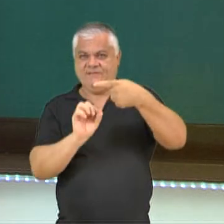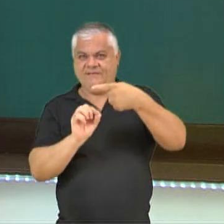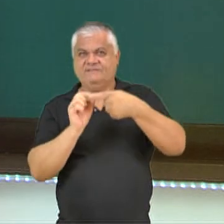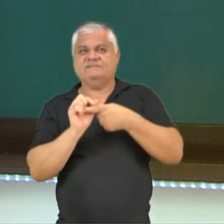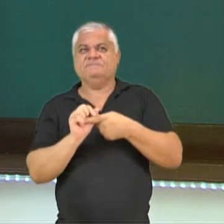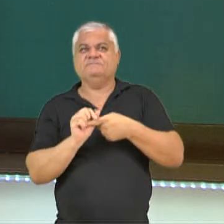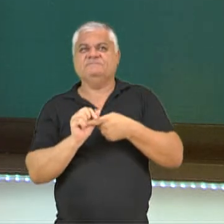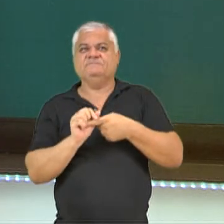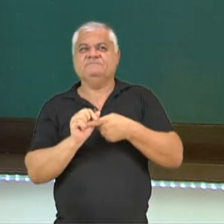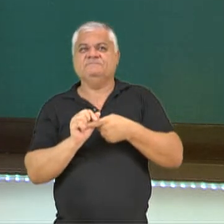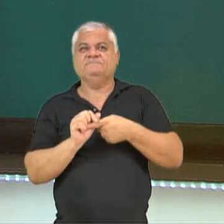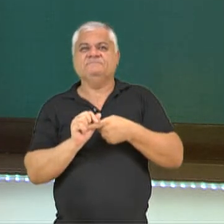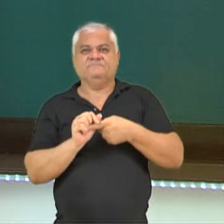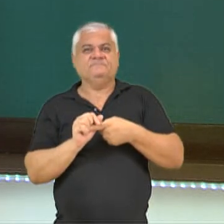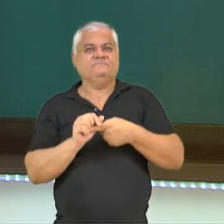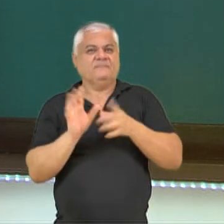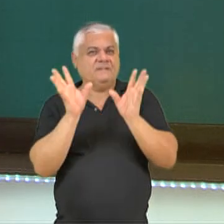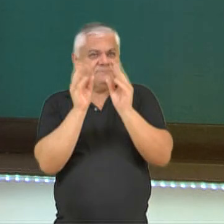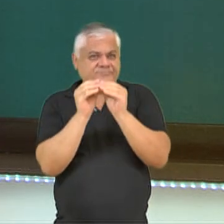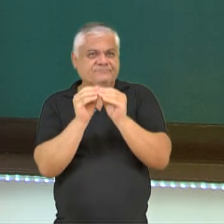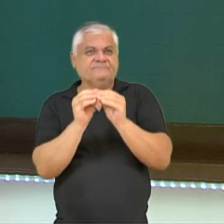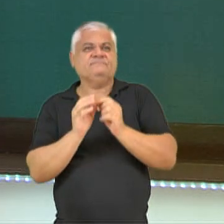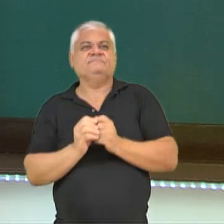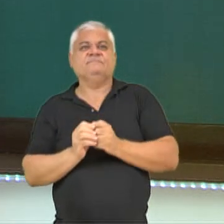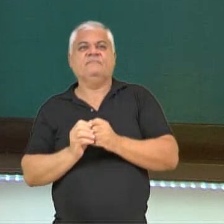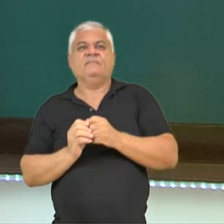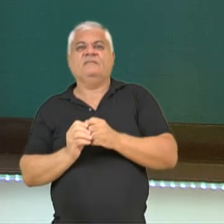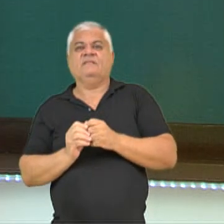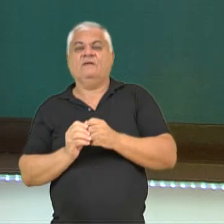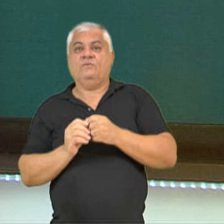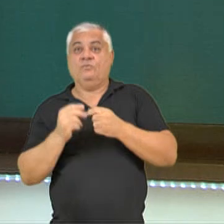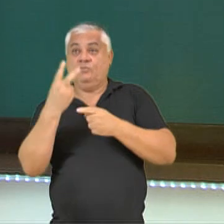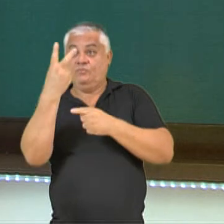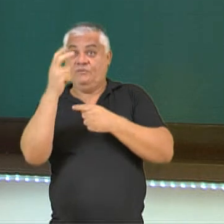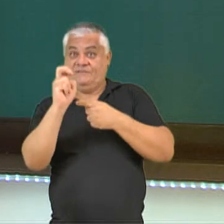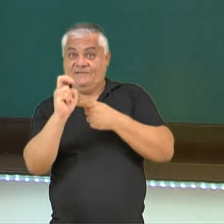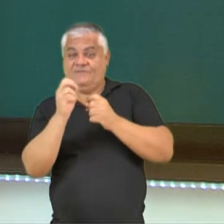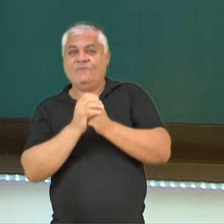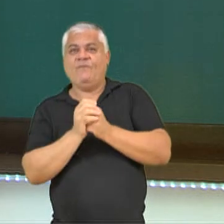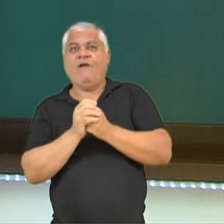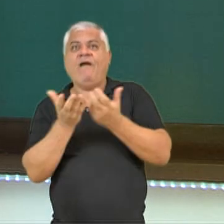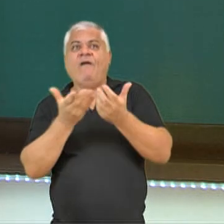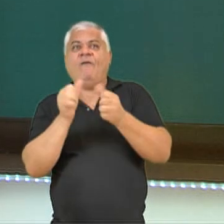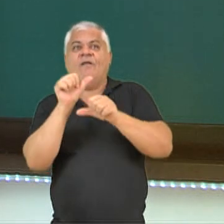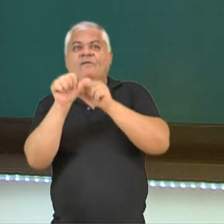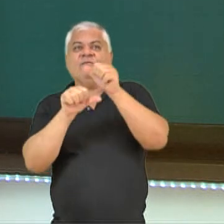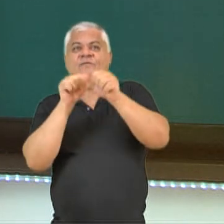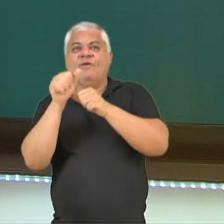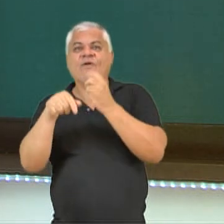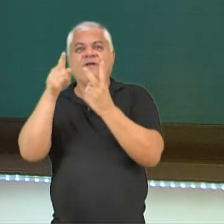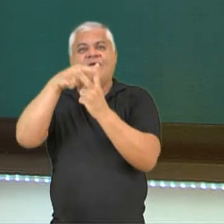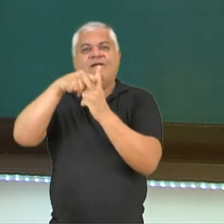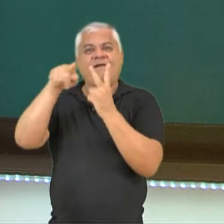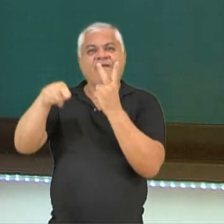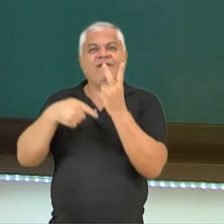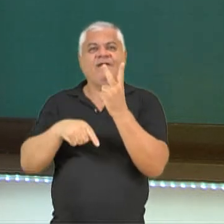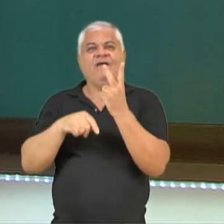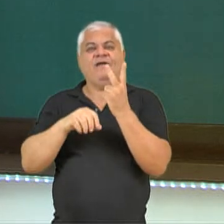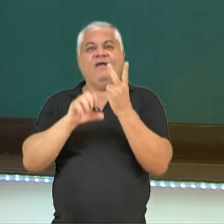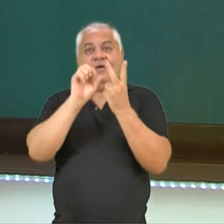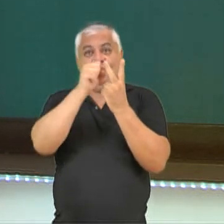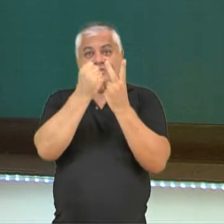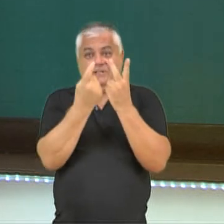ok? Vamos simplificar. Vai ficar 2/5. Agora, o próximo passo, transformar em raiz. Ó. 81